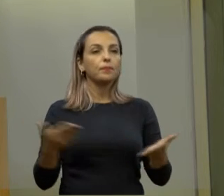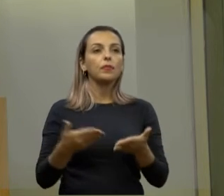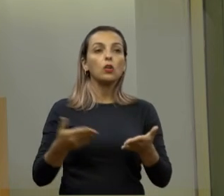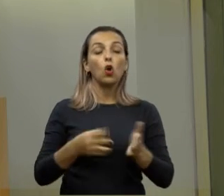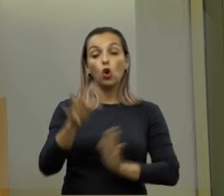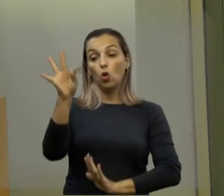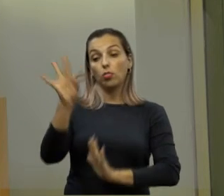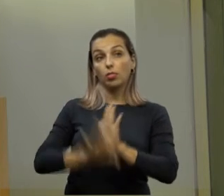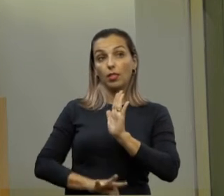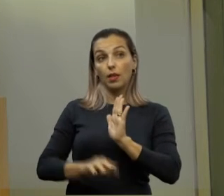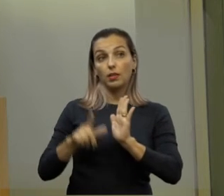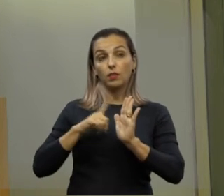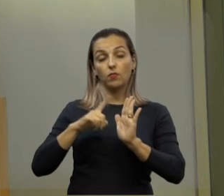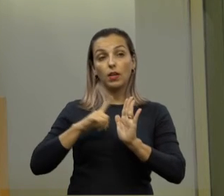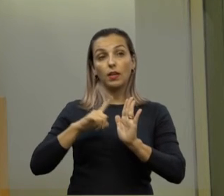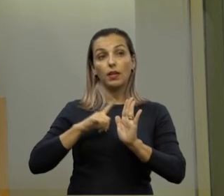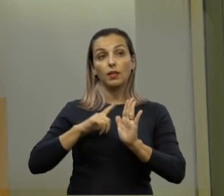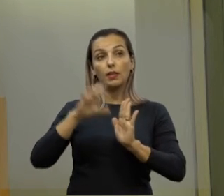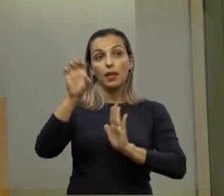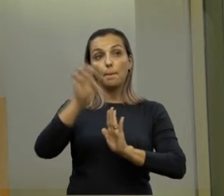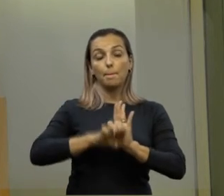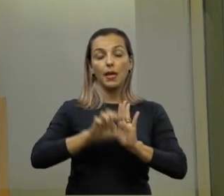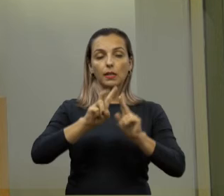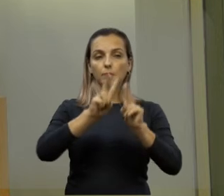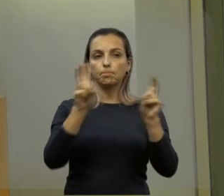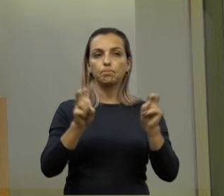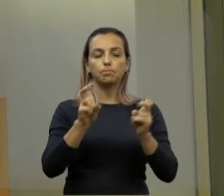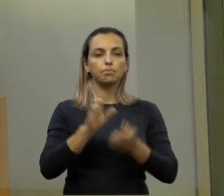texto vai passar até a seguinte grafia